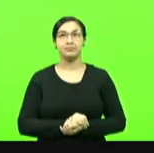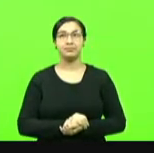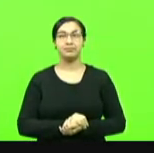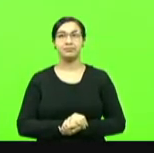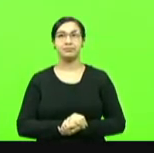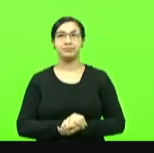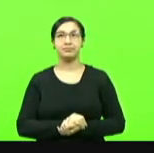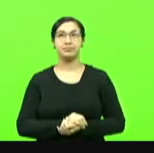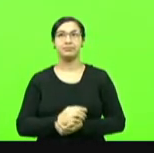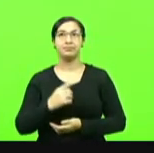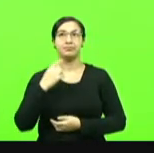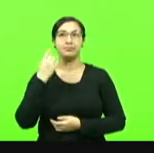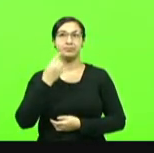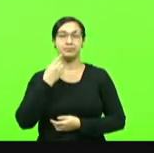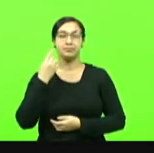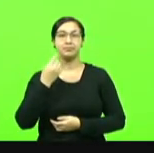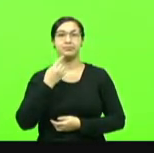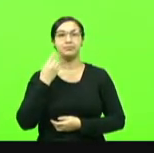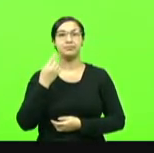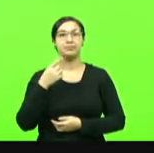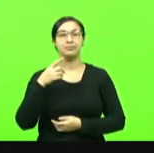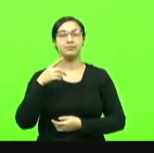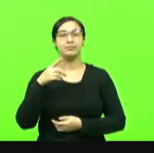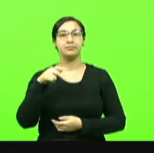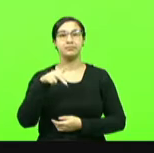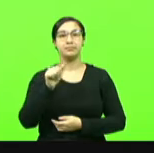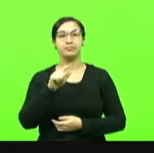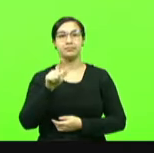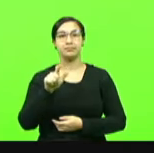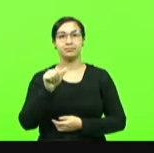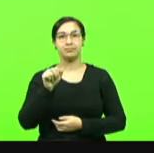Como vota deputado Nazareno Martins?